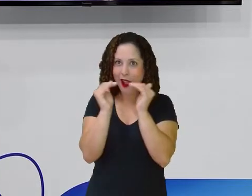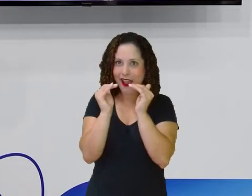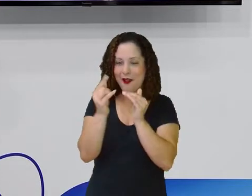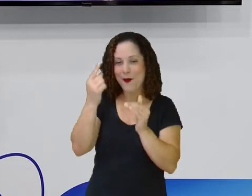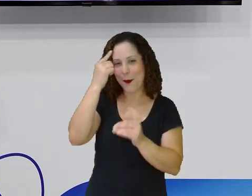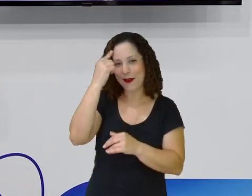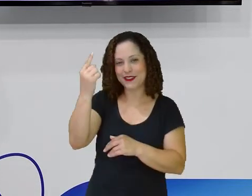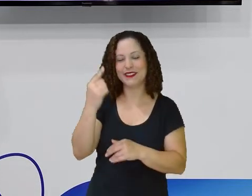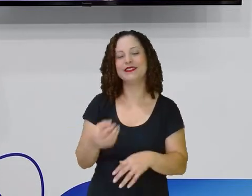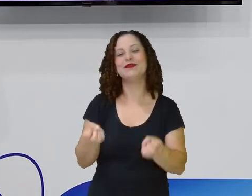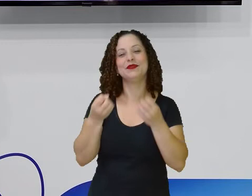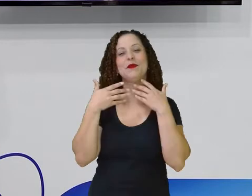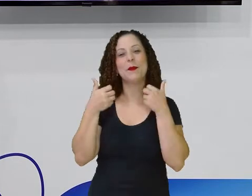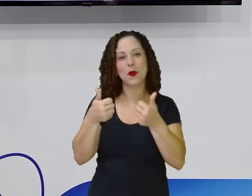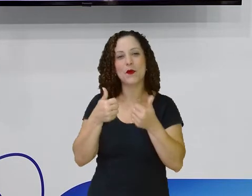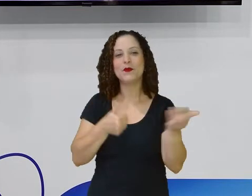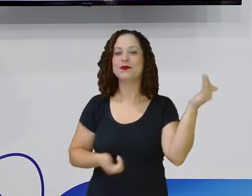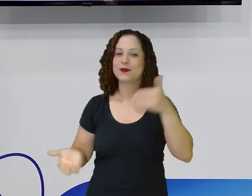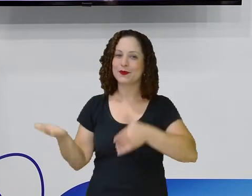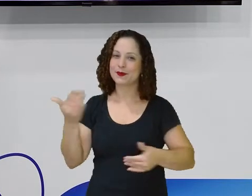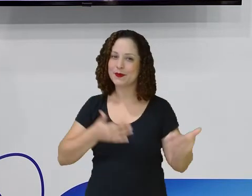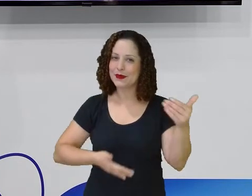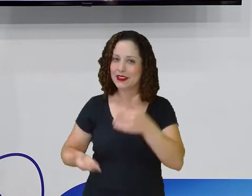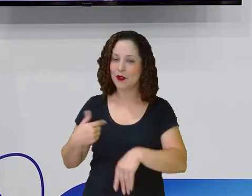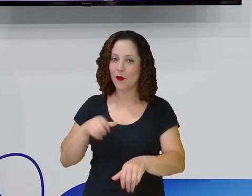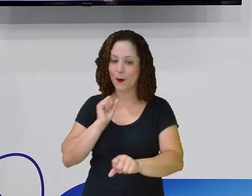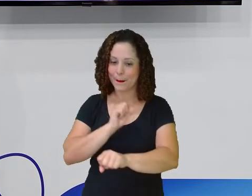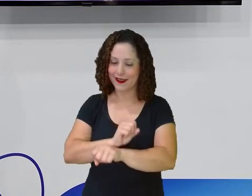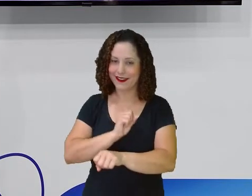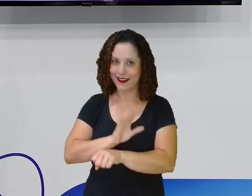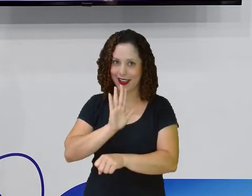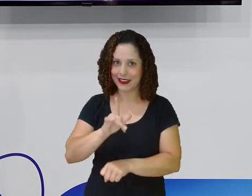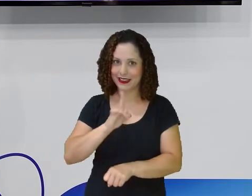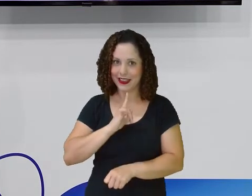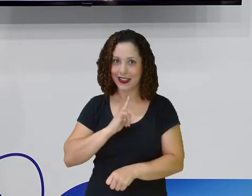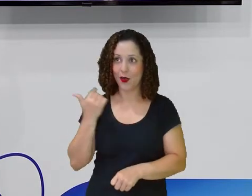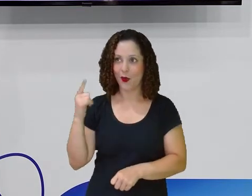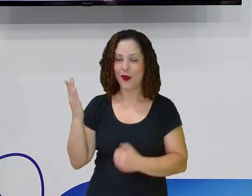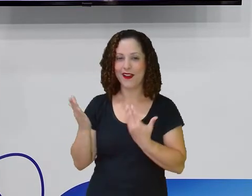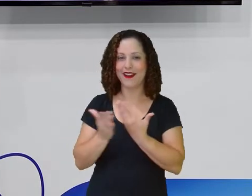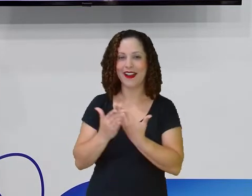Martim. Muito bom ter você aqui com a gente. Não saiam daí que tem mais 2 aulas